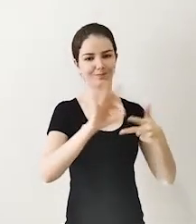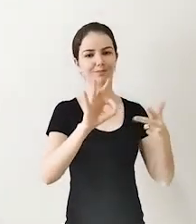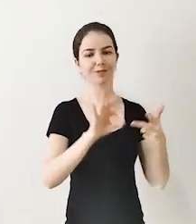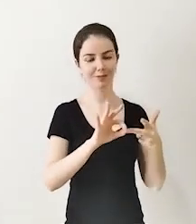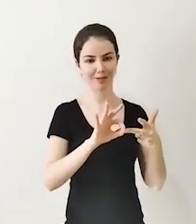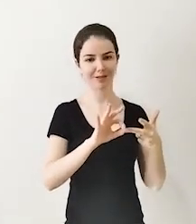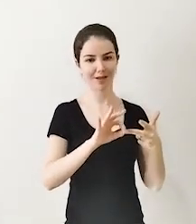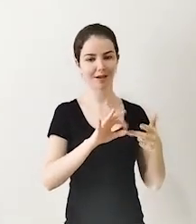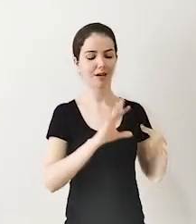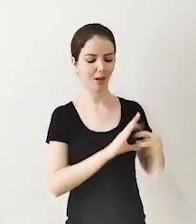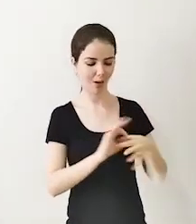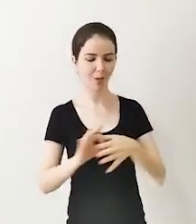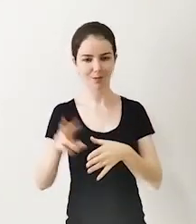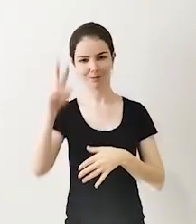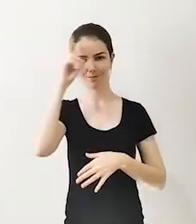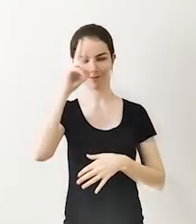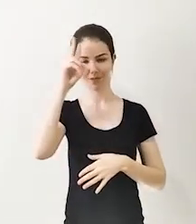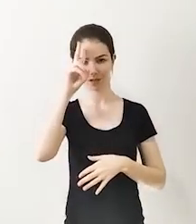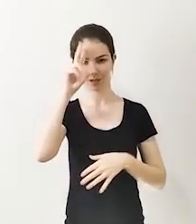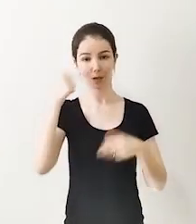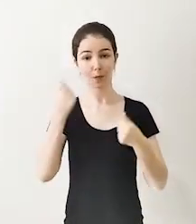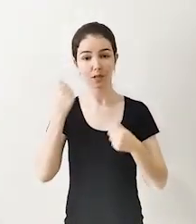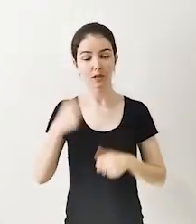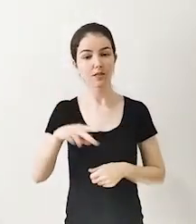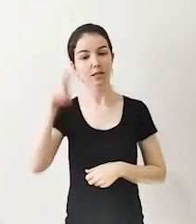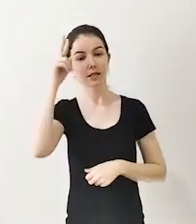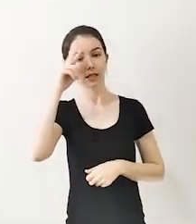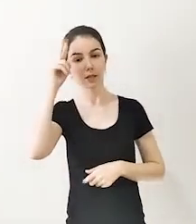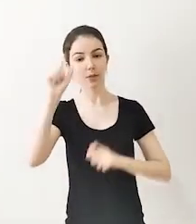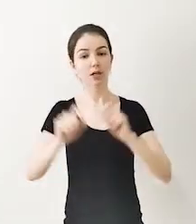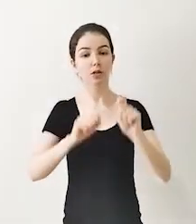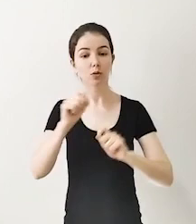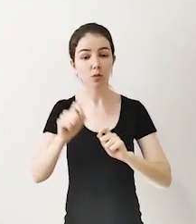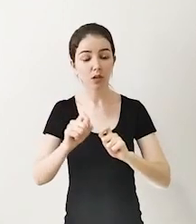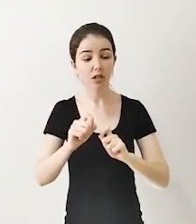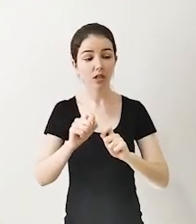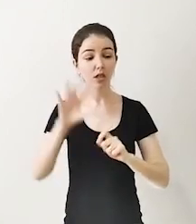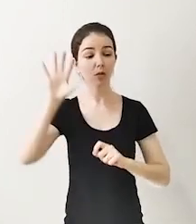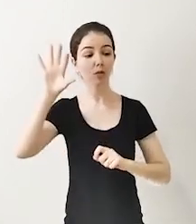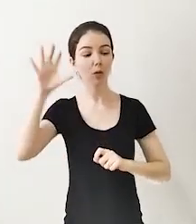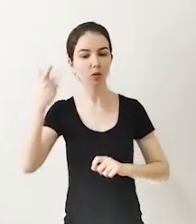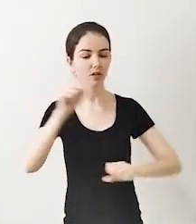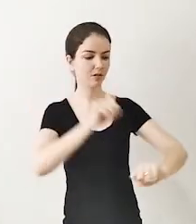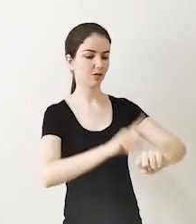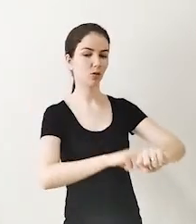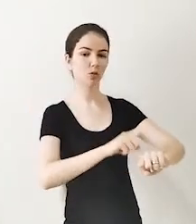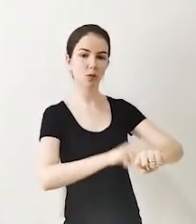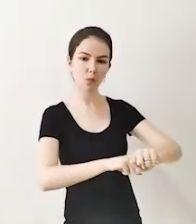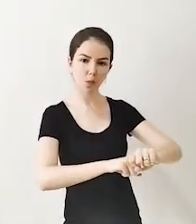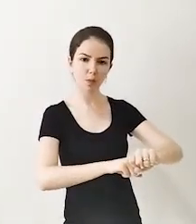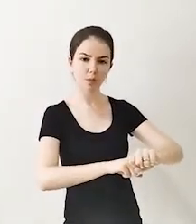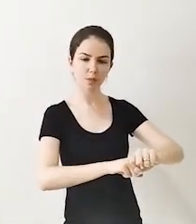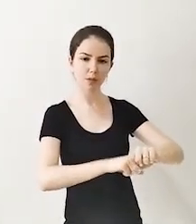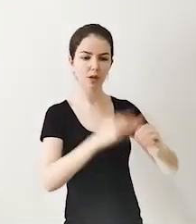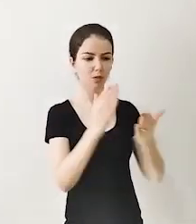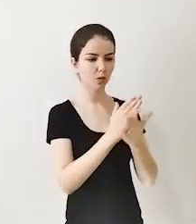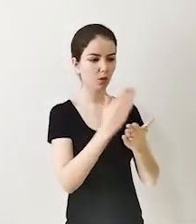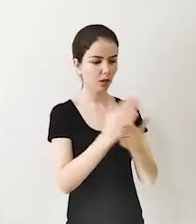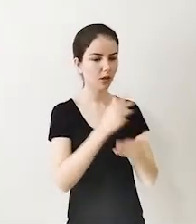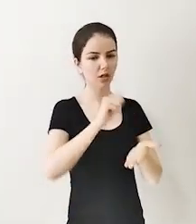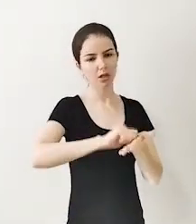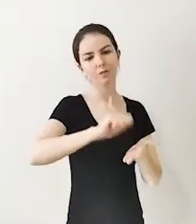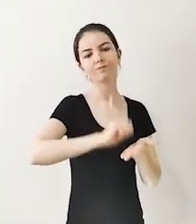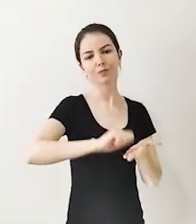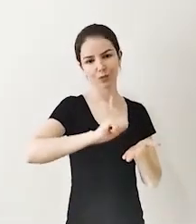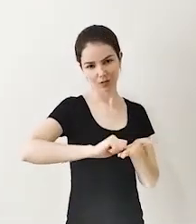contexto histórico, beleza? Ou seja, você lembrar do que acontecia no momento em que a obra foi feita, no momento em